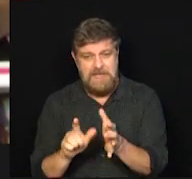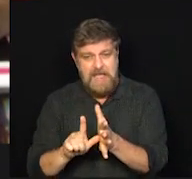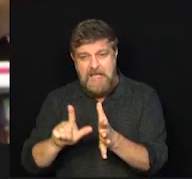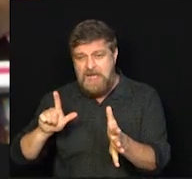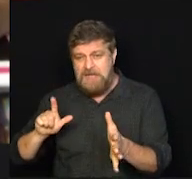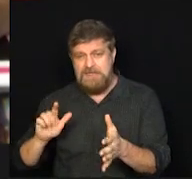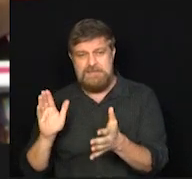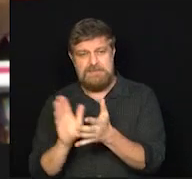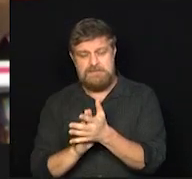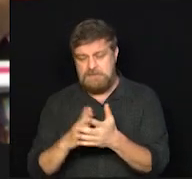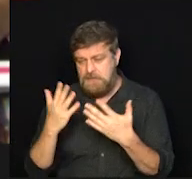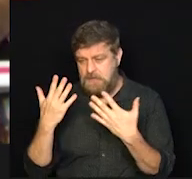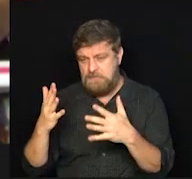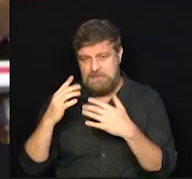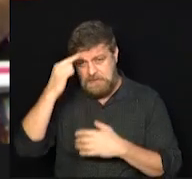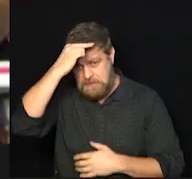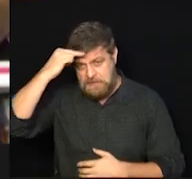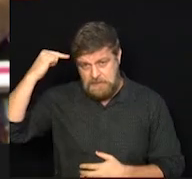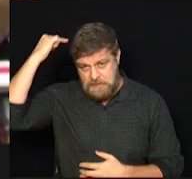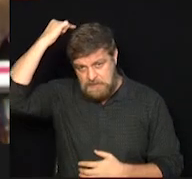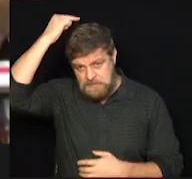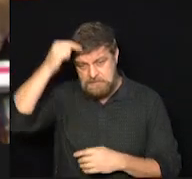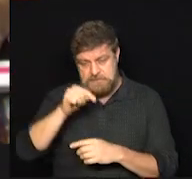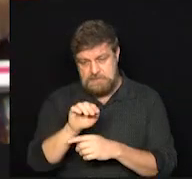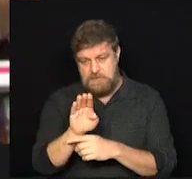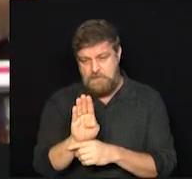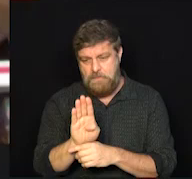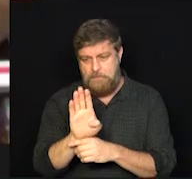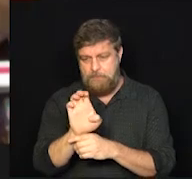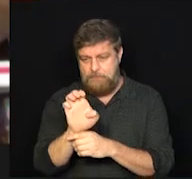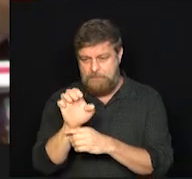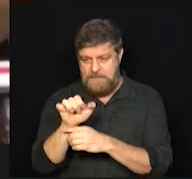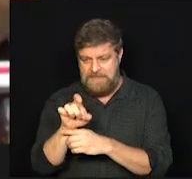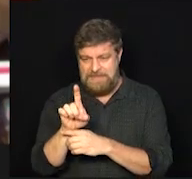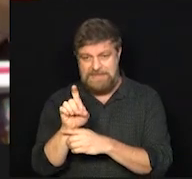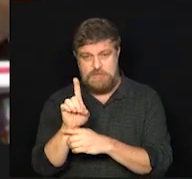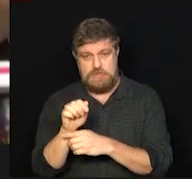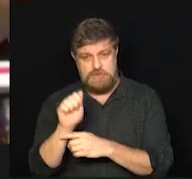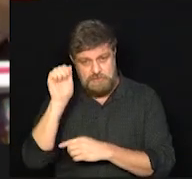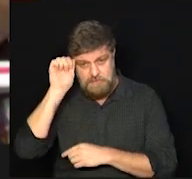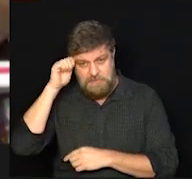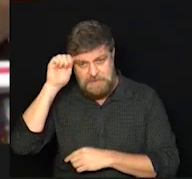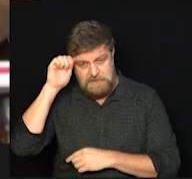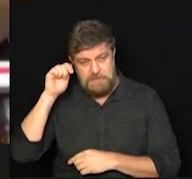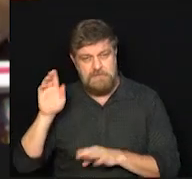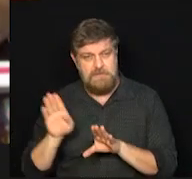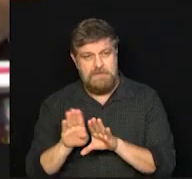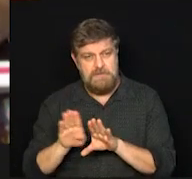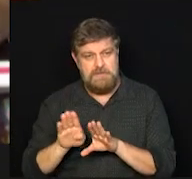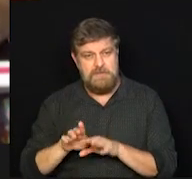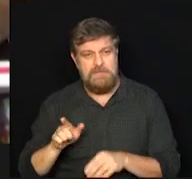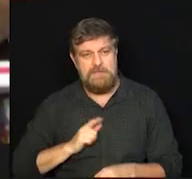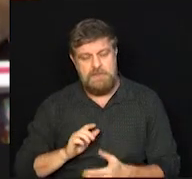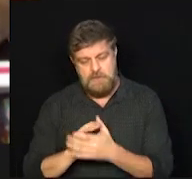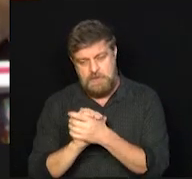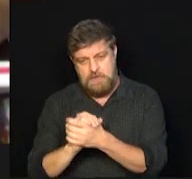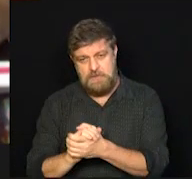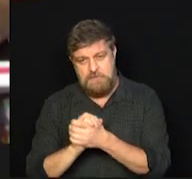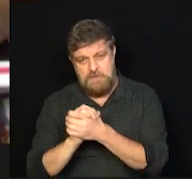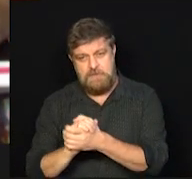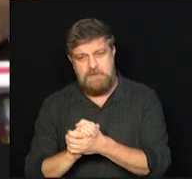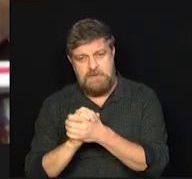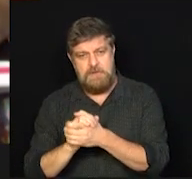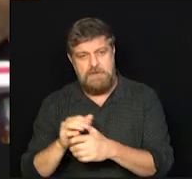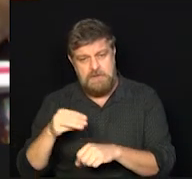São Benedito nessa segunda-feira é um dia então sexualidade em homenagem ao nosso mestre duplo